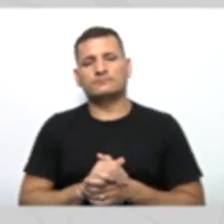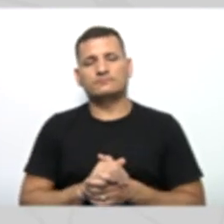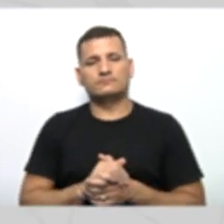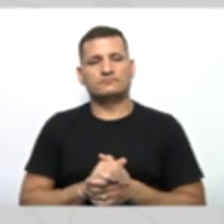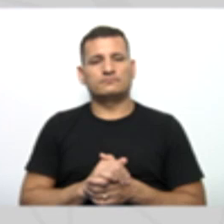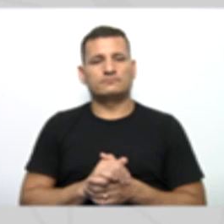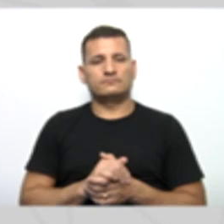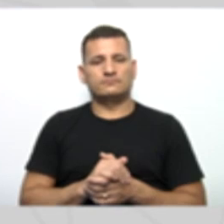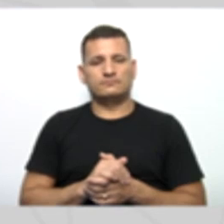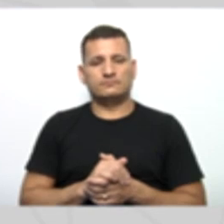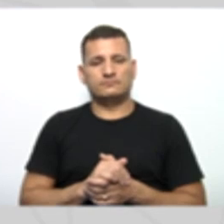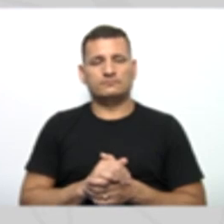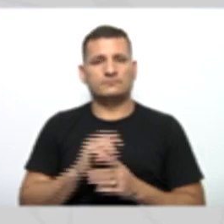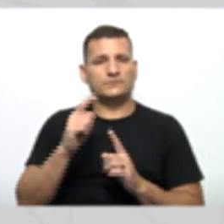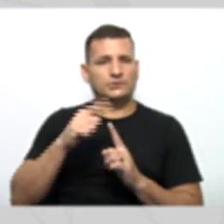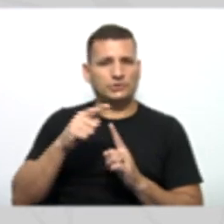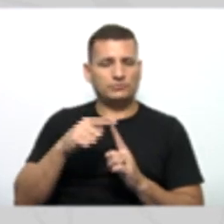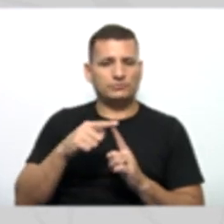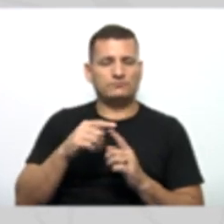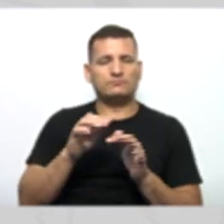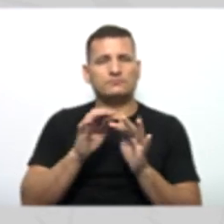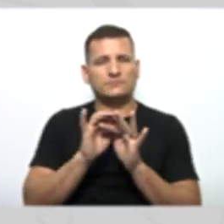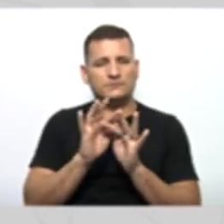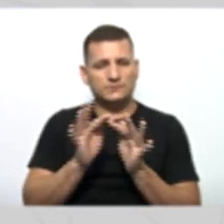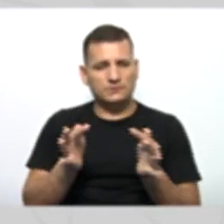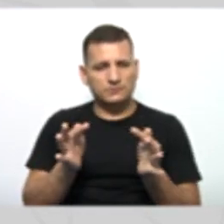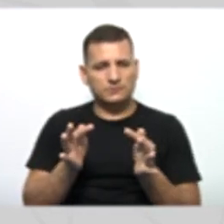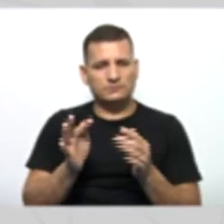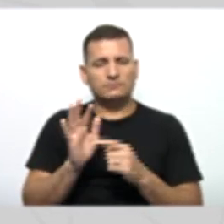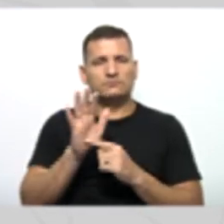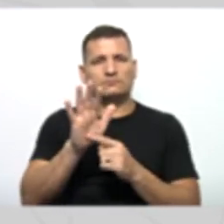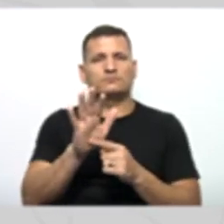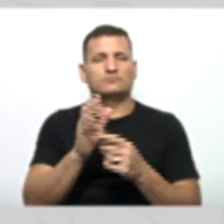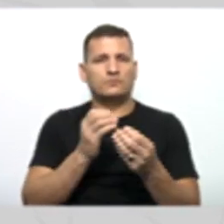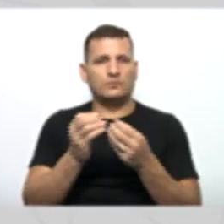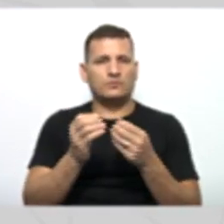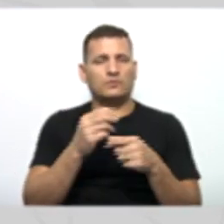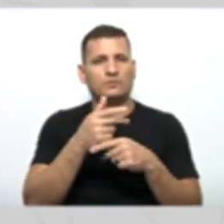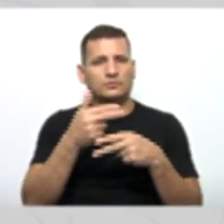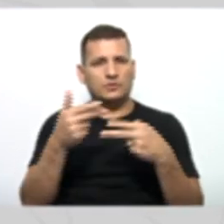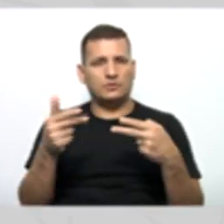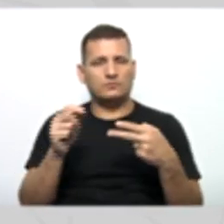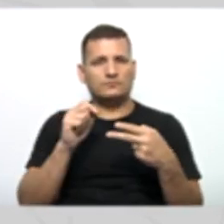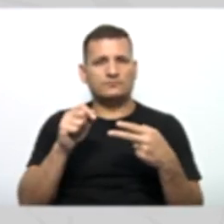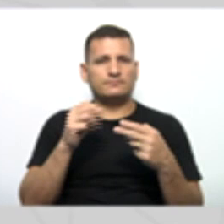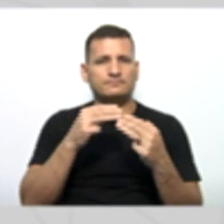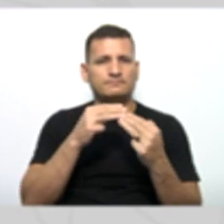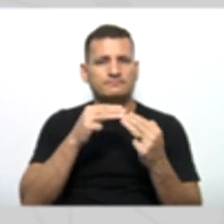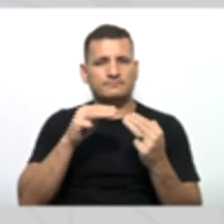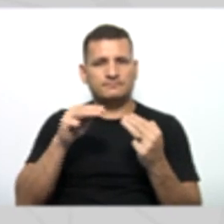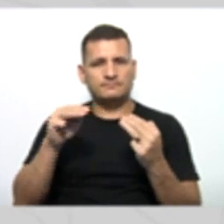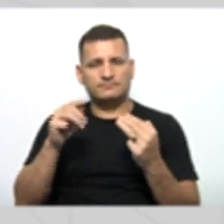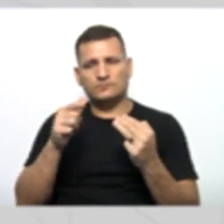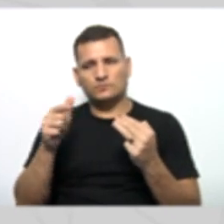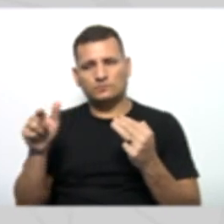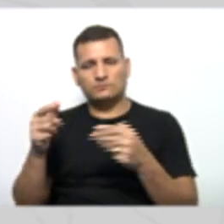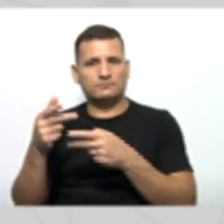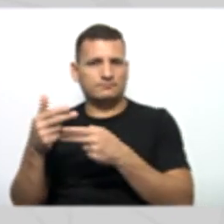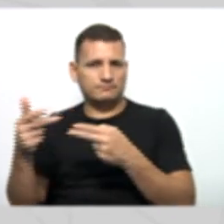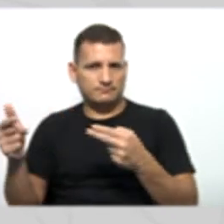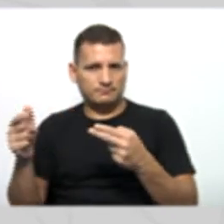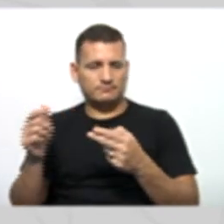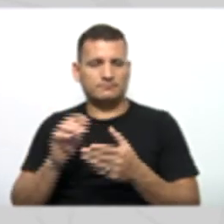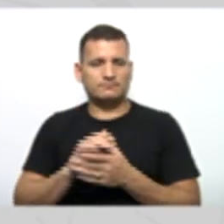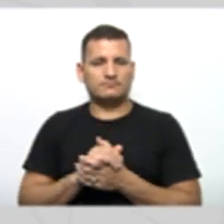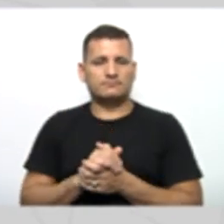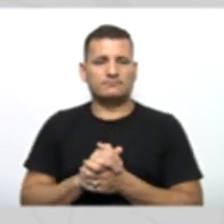O tipo de mensagem, quando ela é simples, mostra como o objeto comunica e passa de objeto para objeto.